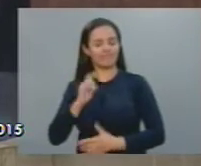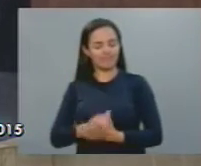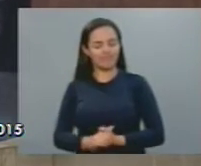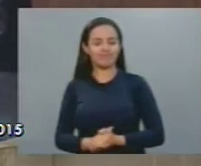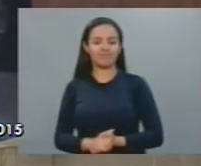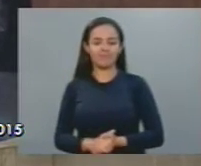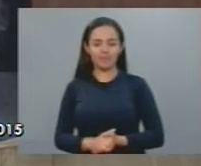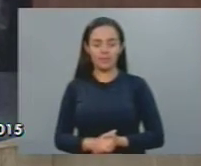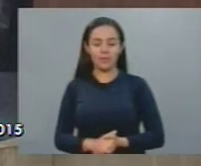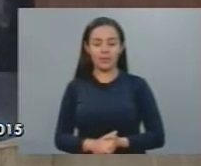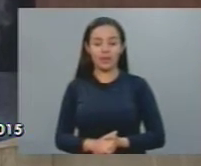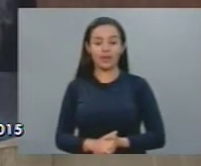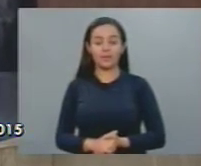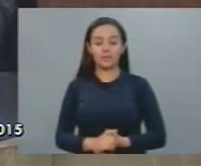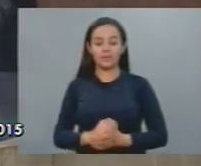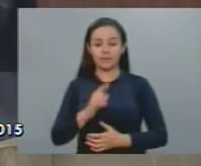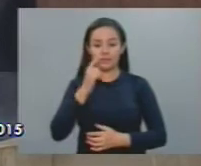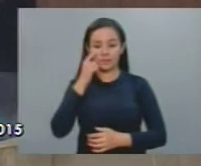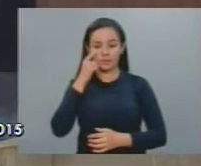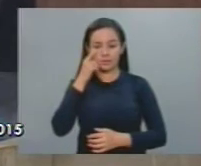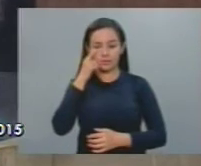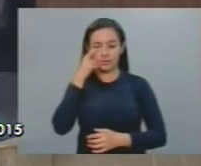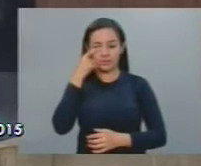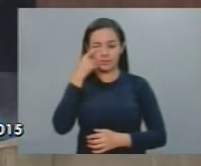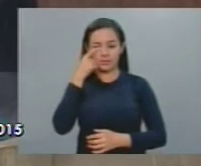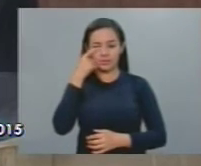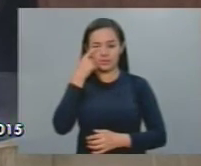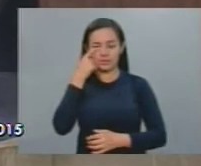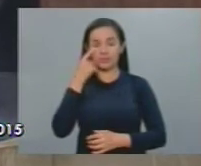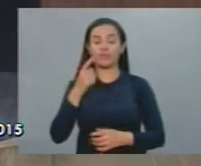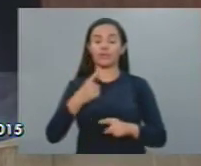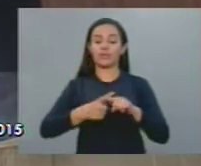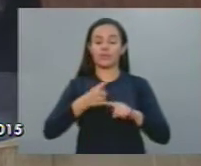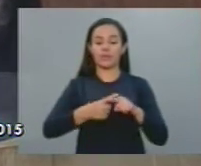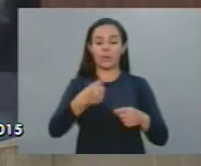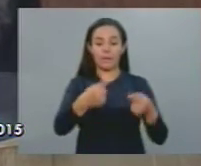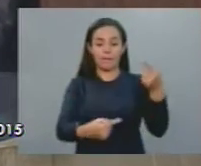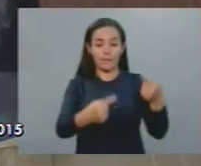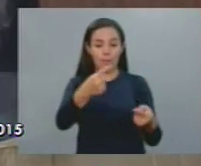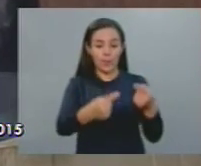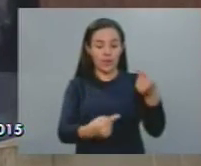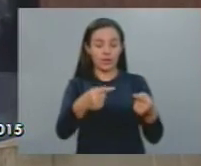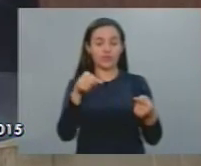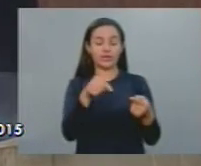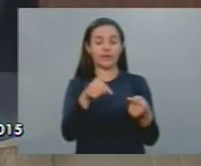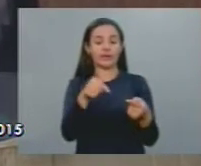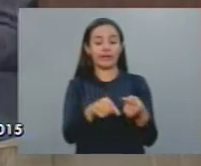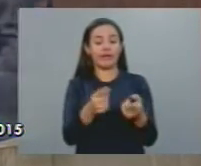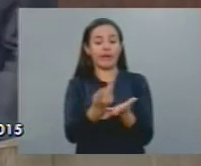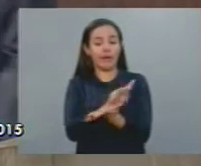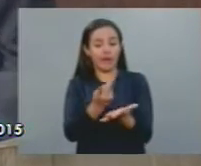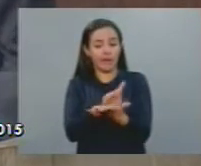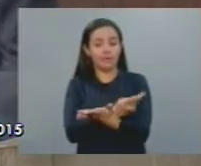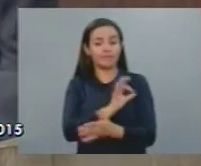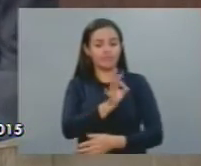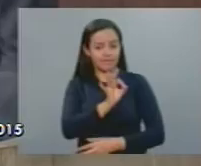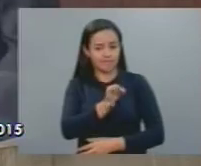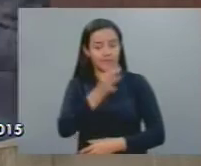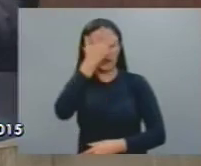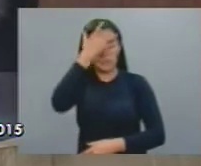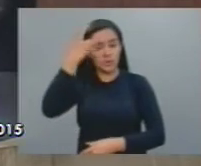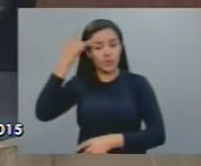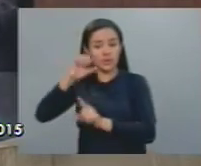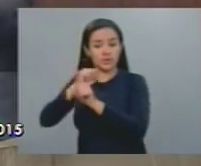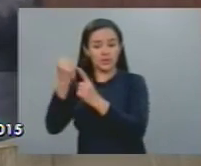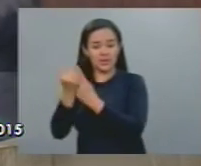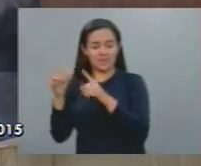uma injustiça que coloca tudo e a todos no mesmo balaio, é compreensível que ela assim o faça, porque